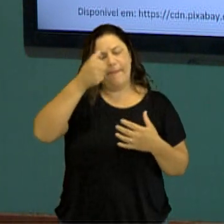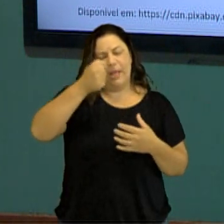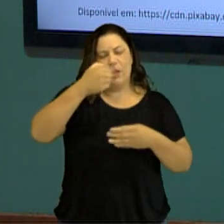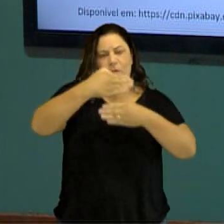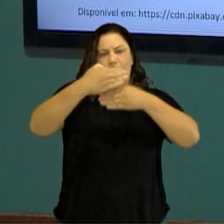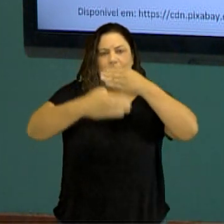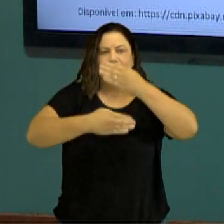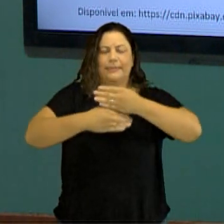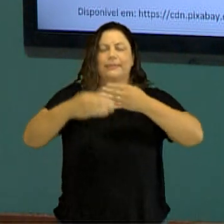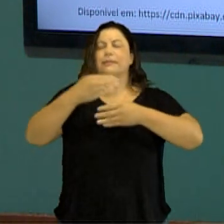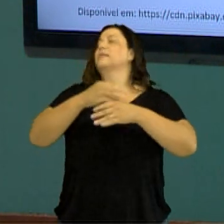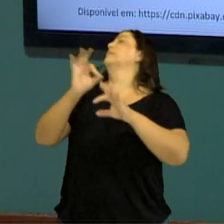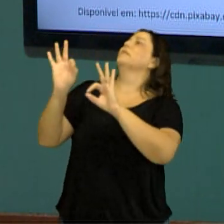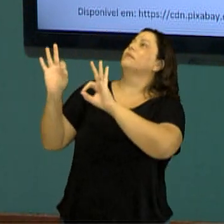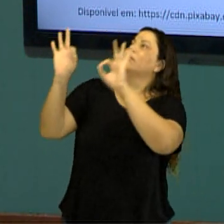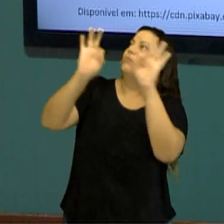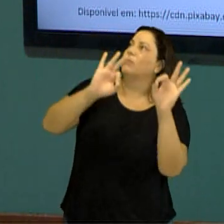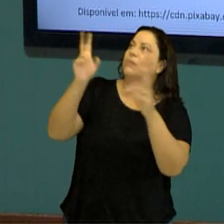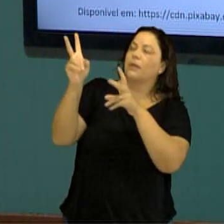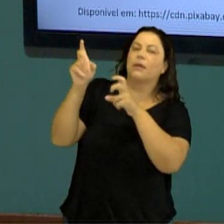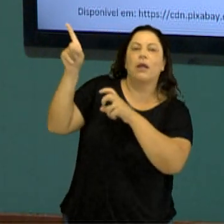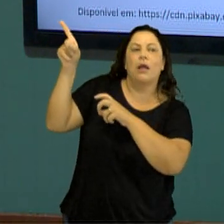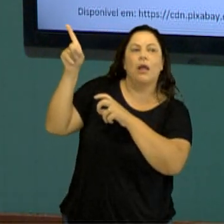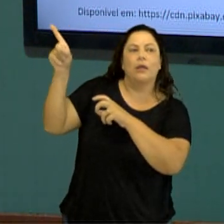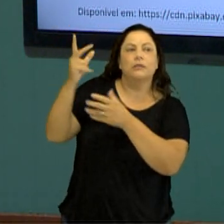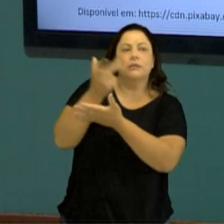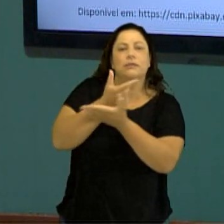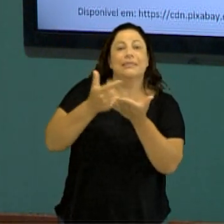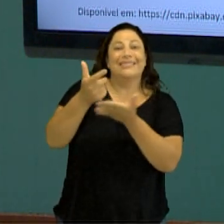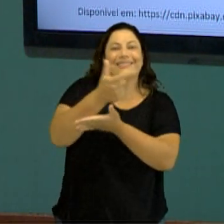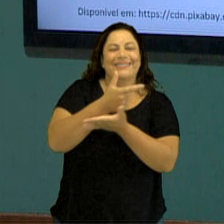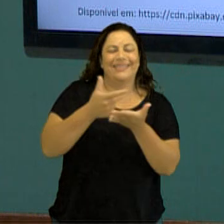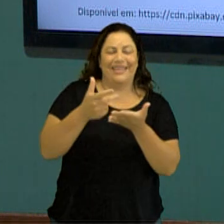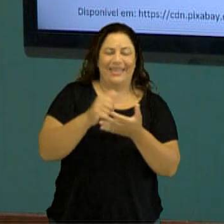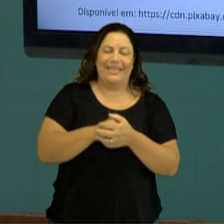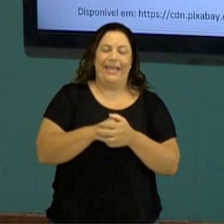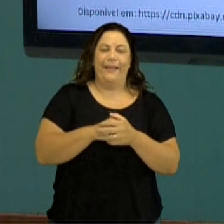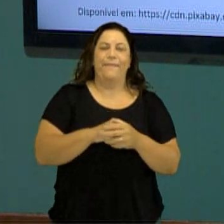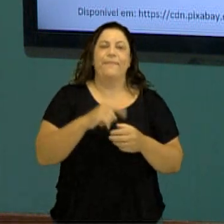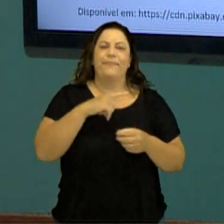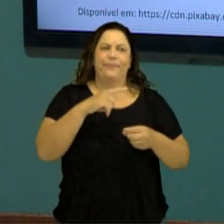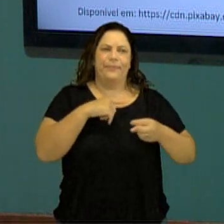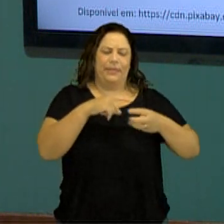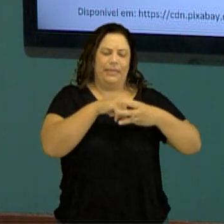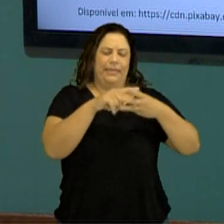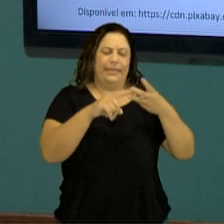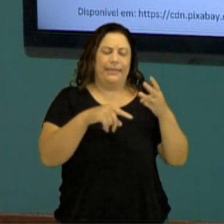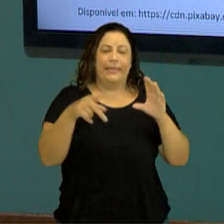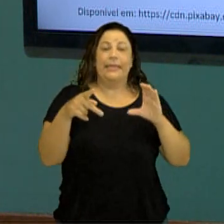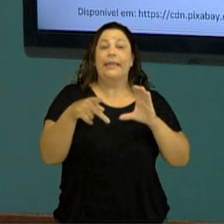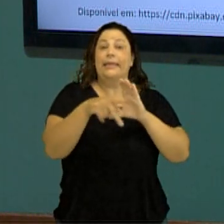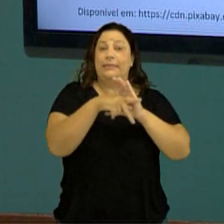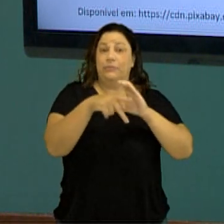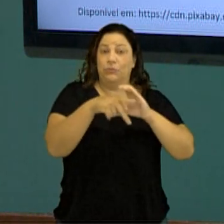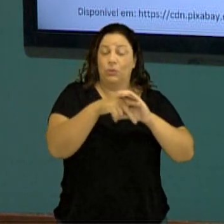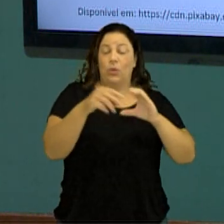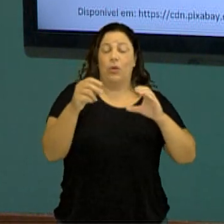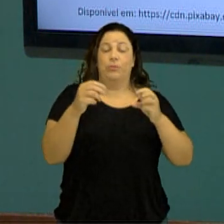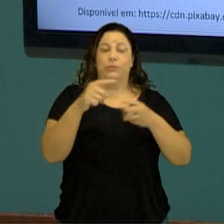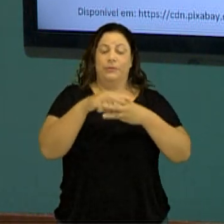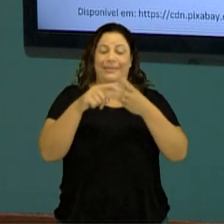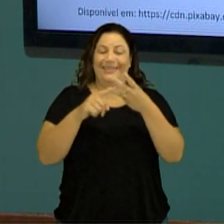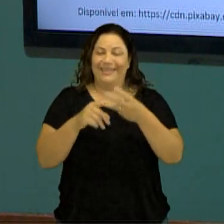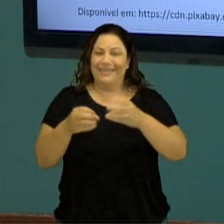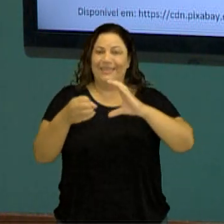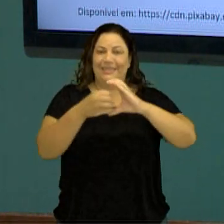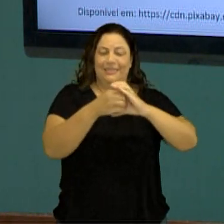aqui, que tem 3 prótons, 3 nêutrons, massa atômica igual a 6, número atômico